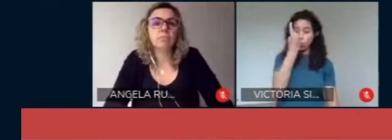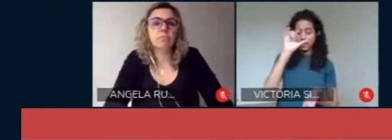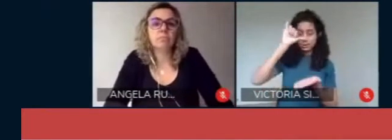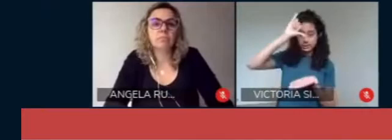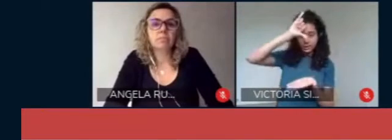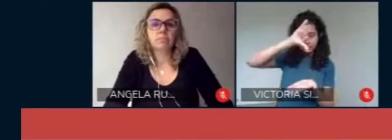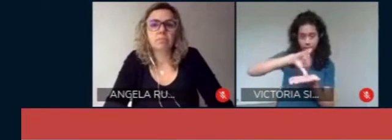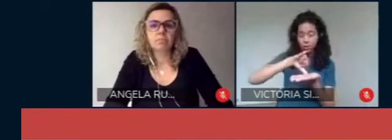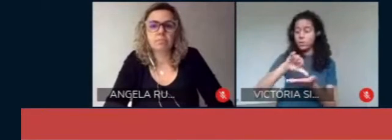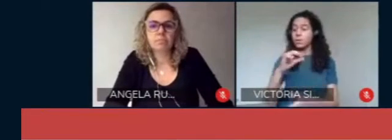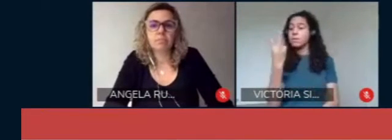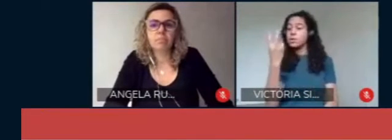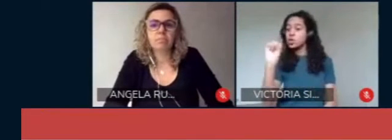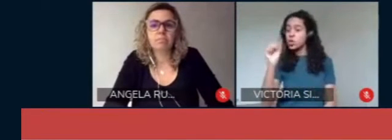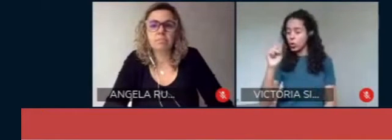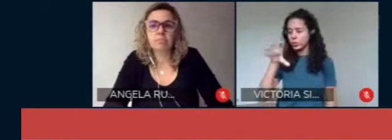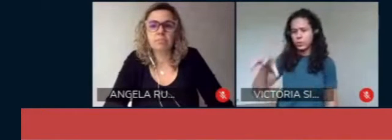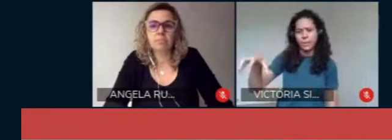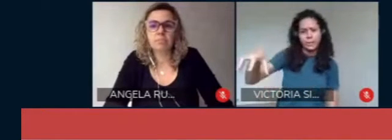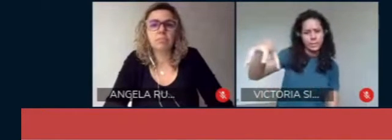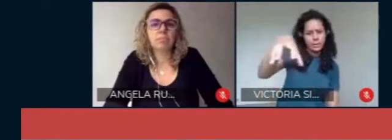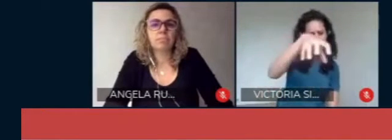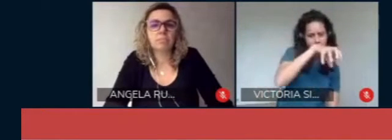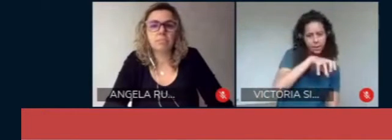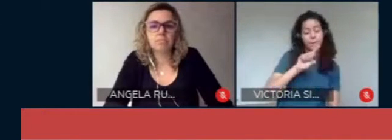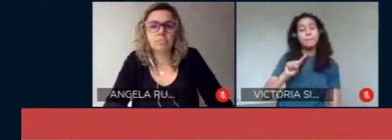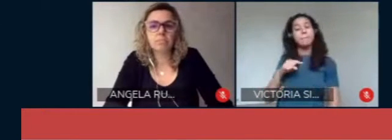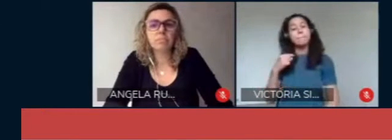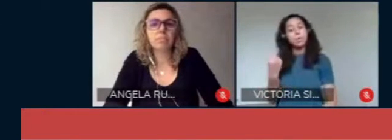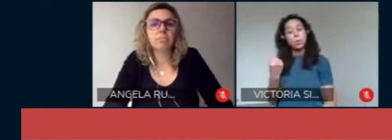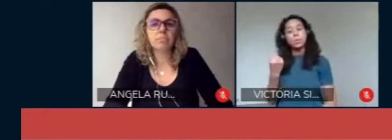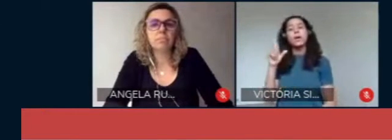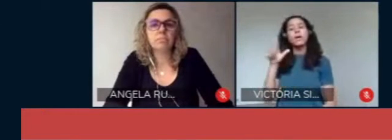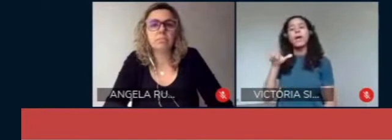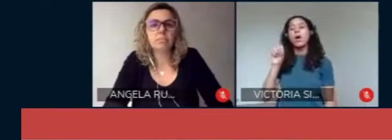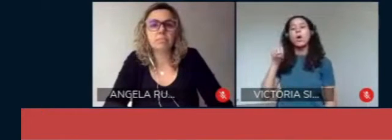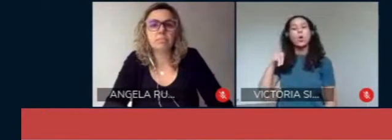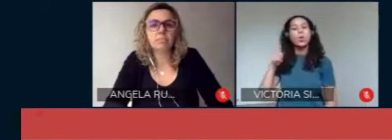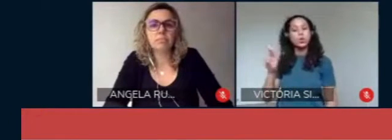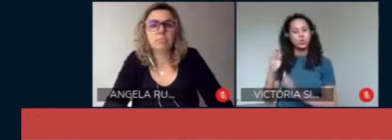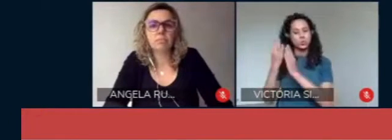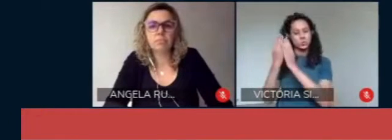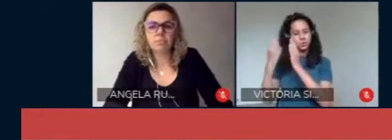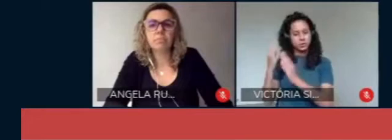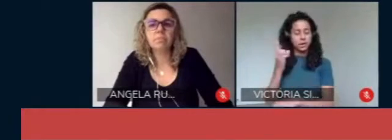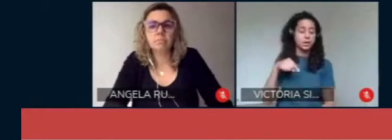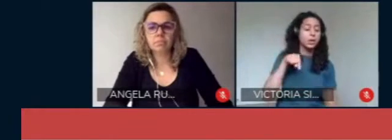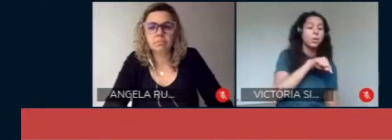da Biblioteca Depositária das Nações Unidas e uma biblioteca de ensino fundamental e médio.